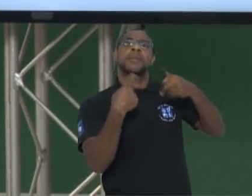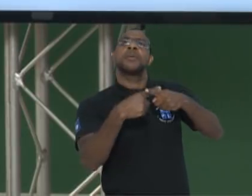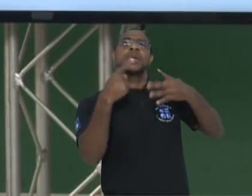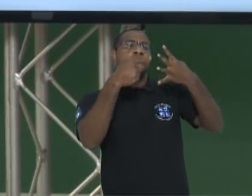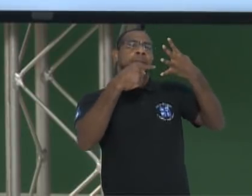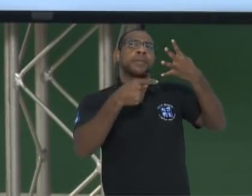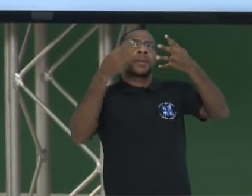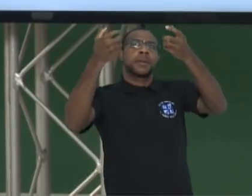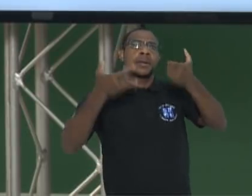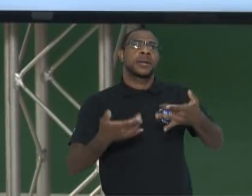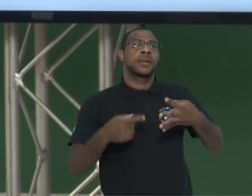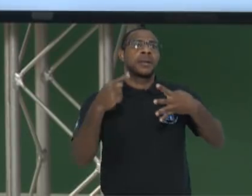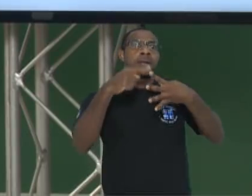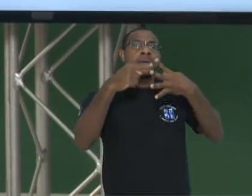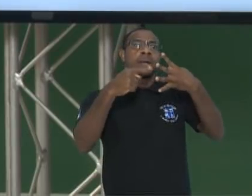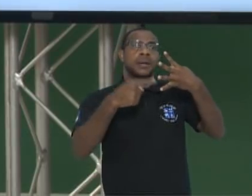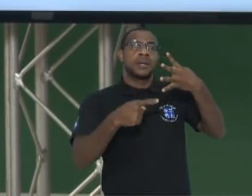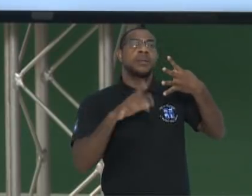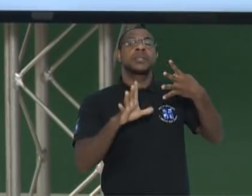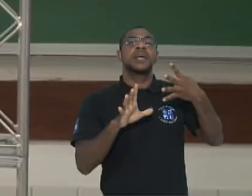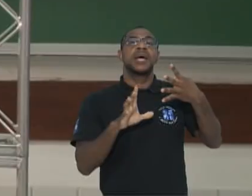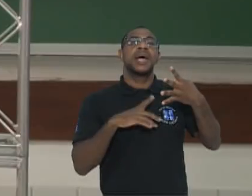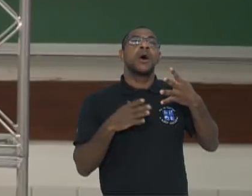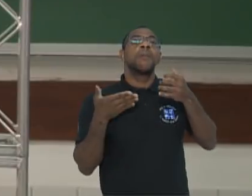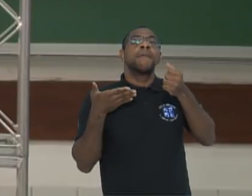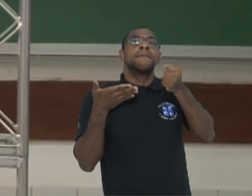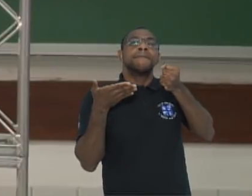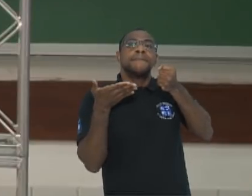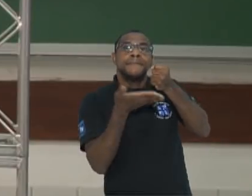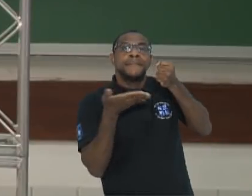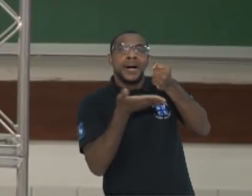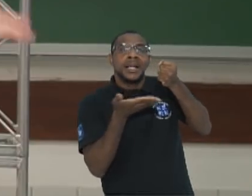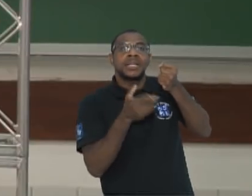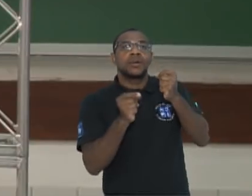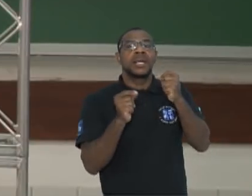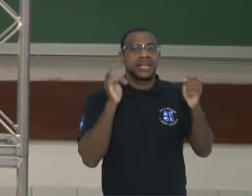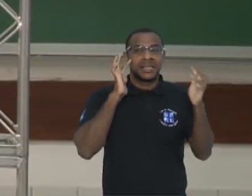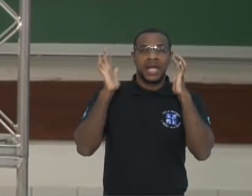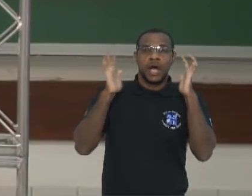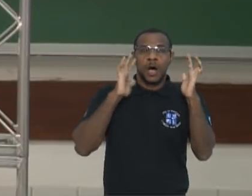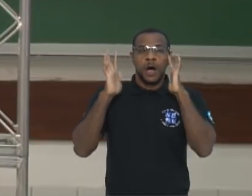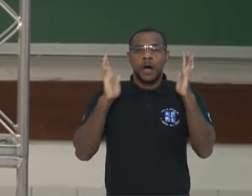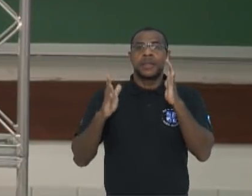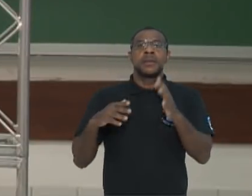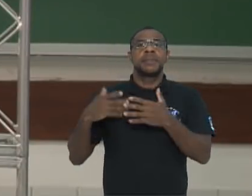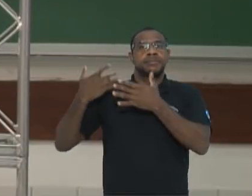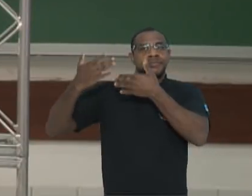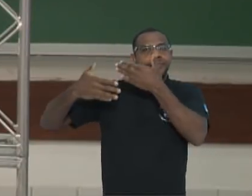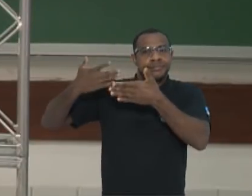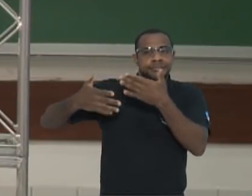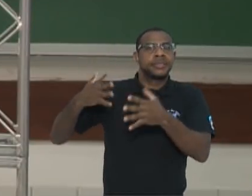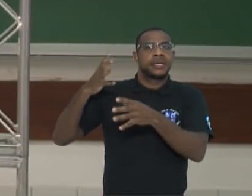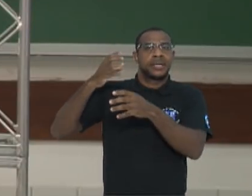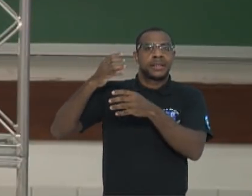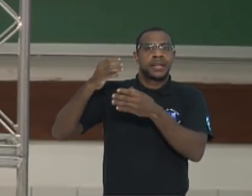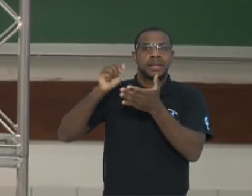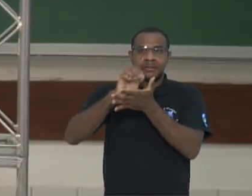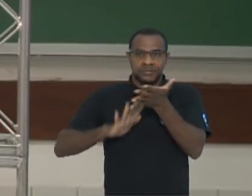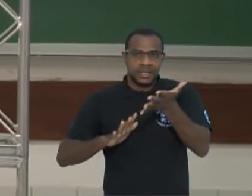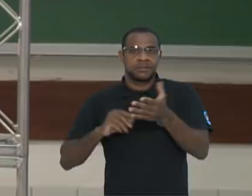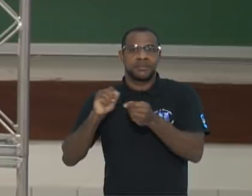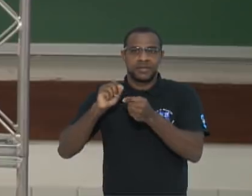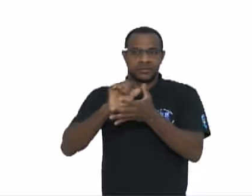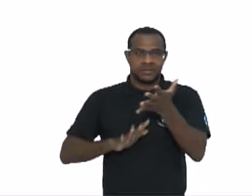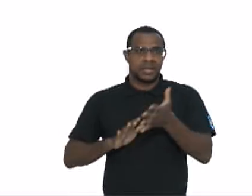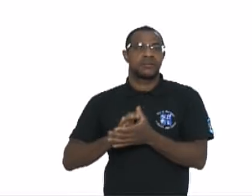aqui? Porque essas aqui são as que vão embasar a gente, teoricamente, para a gente tentar acertar as próximas questões. Então, observem